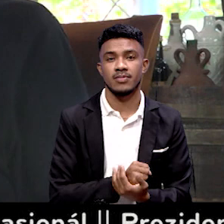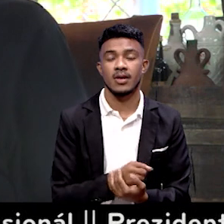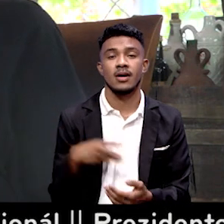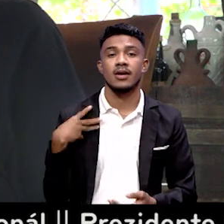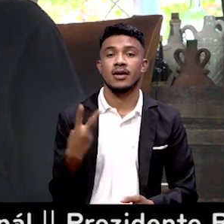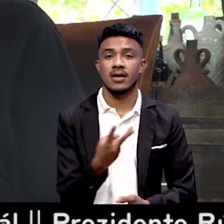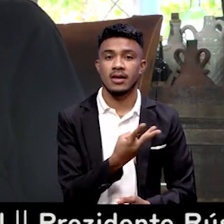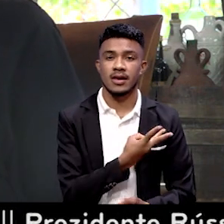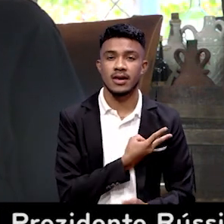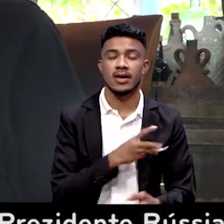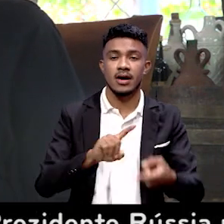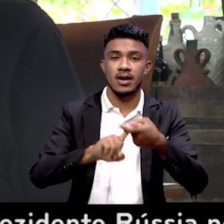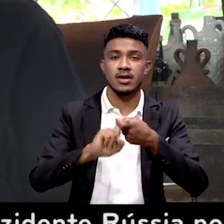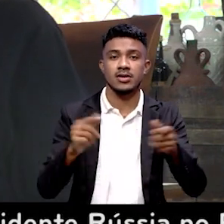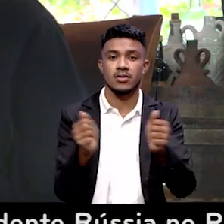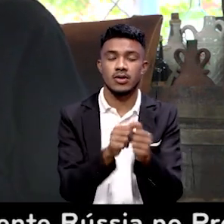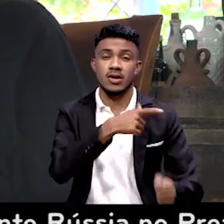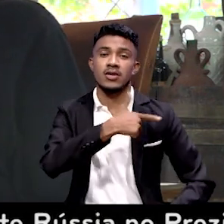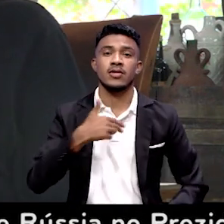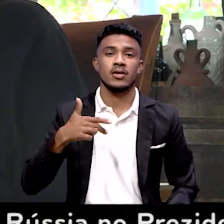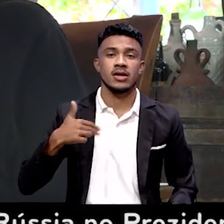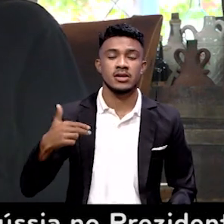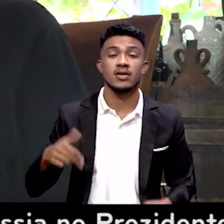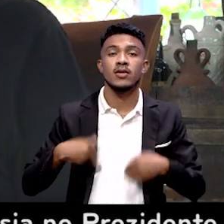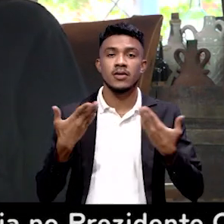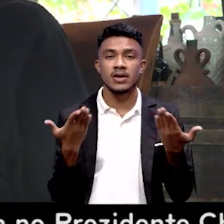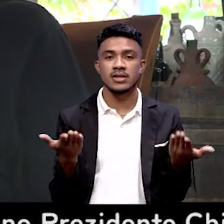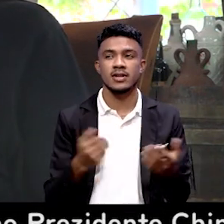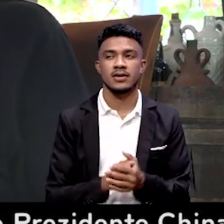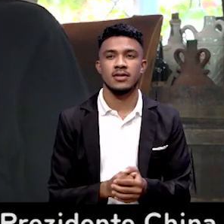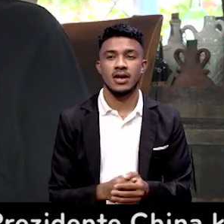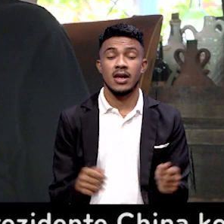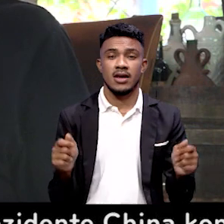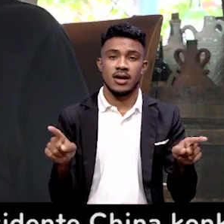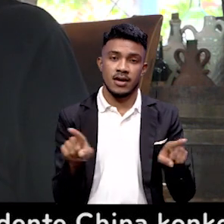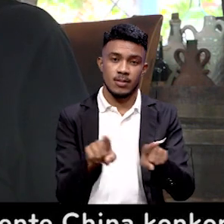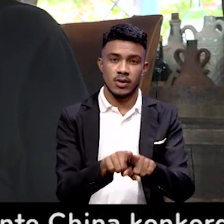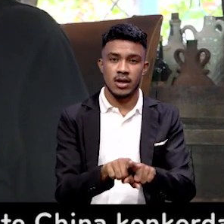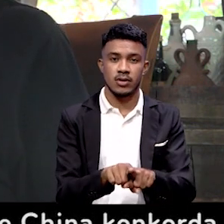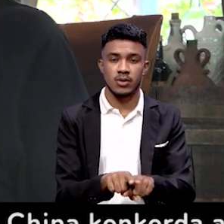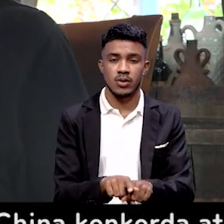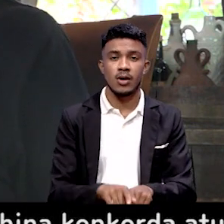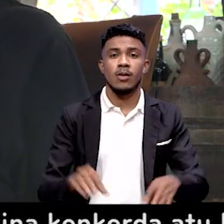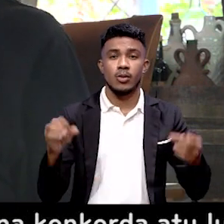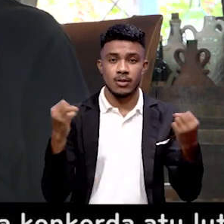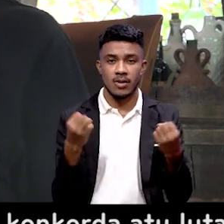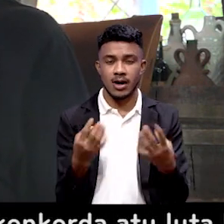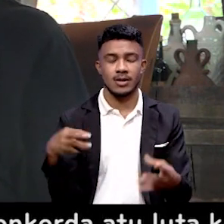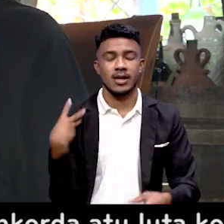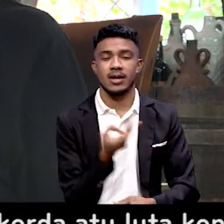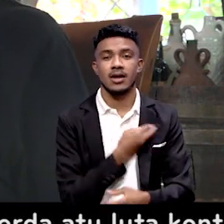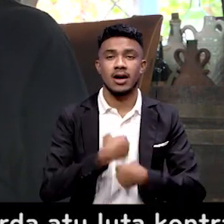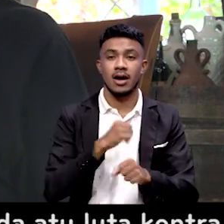relação com a Indonésia ou em Sá. E, portanto, boat barak e tal o